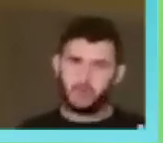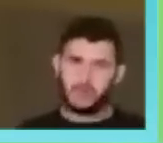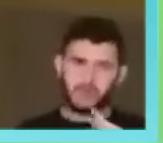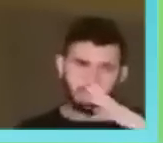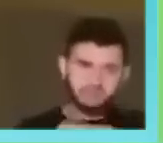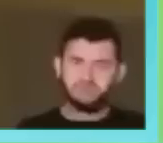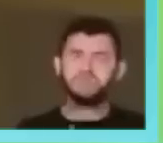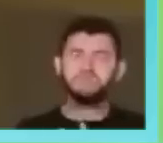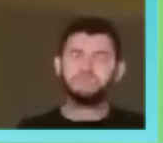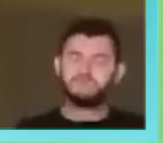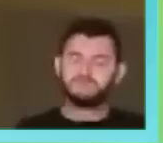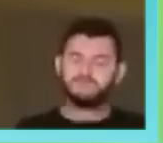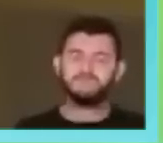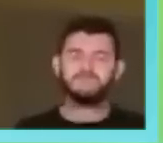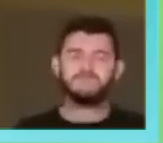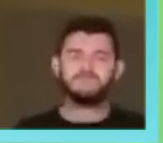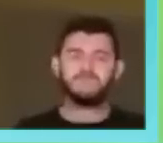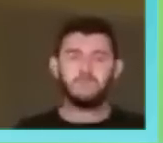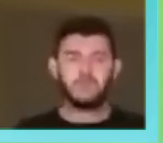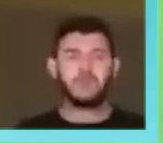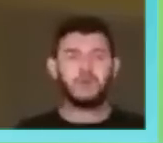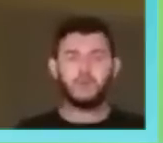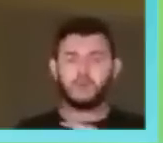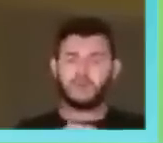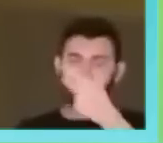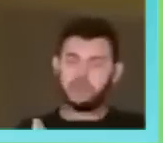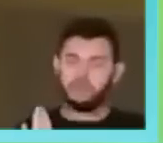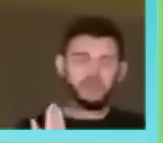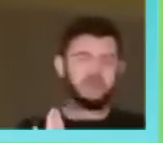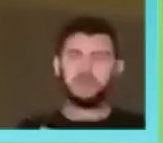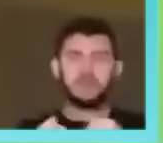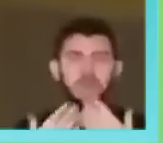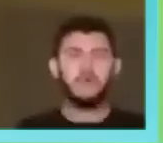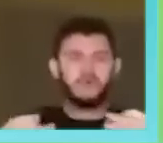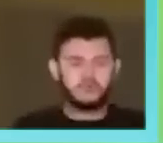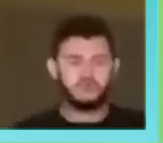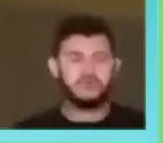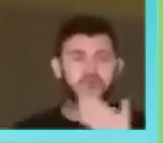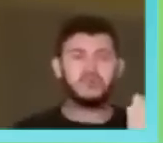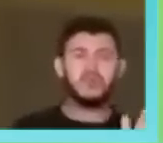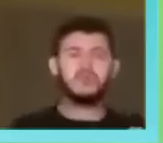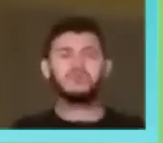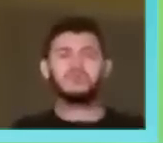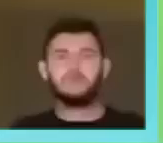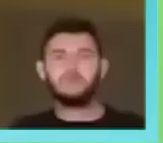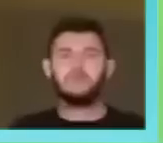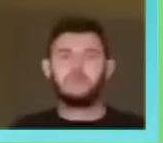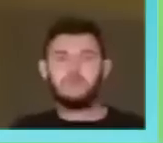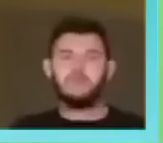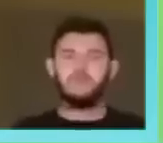se necessário. Porque a causa é justa, é nobre, é boa, é decente, é coerente e é a favor da nossa gente, do nosso